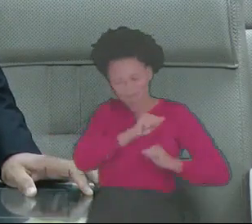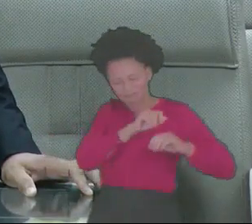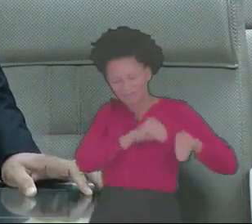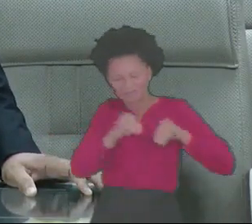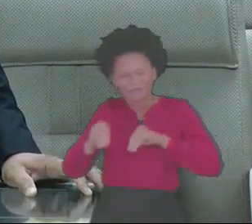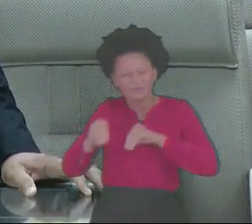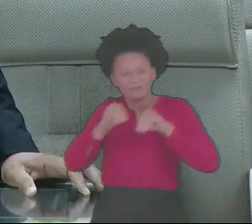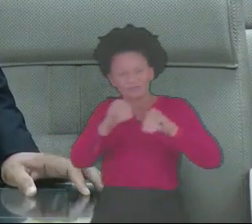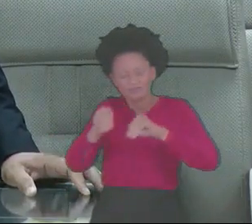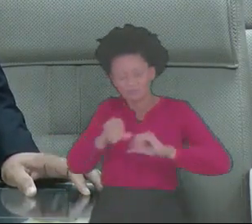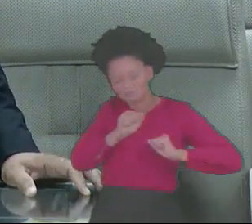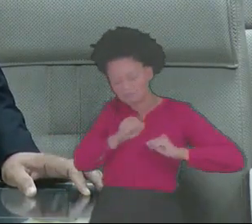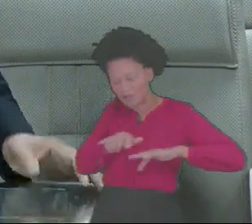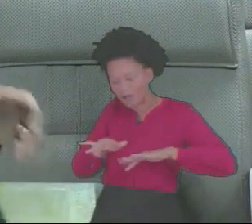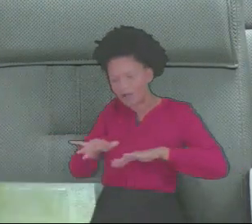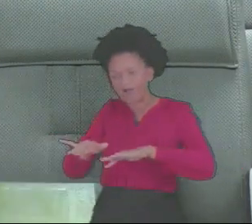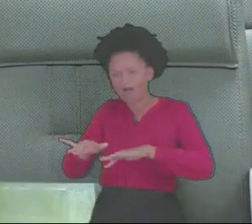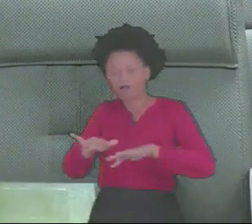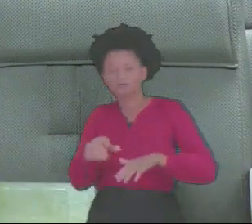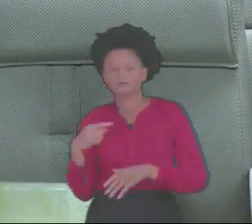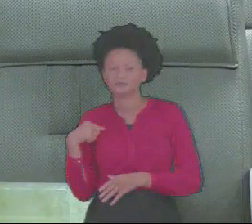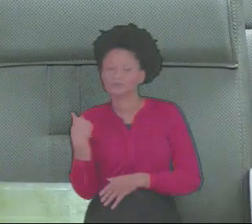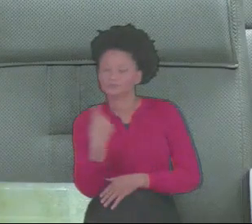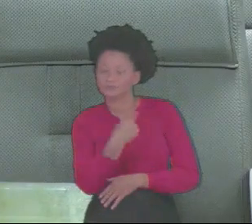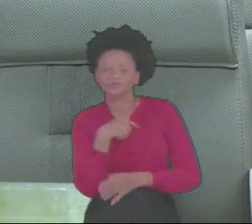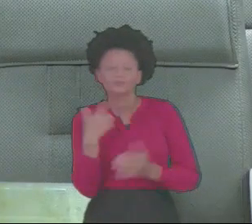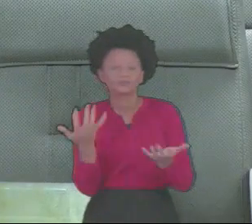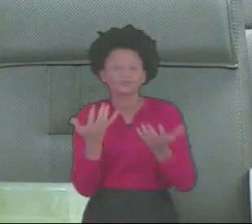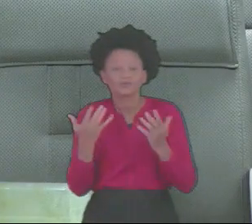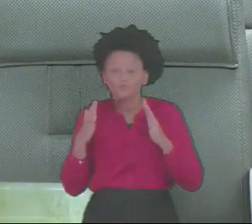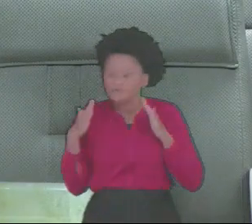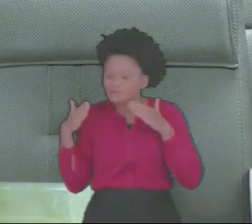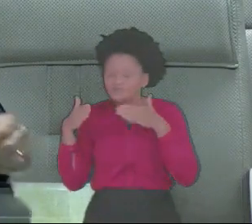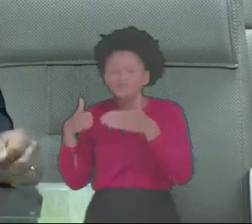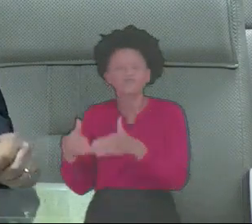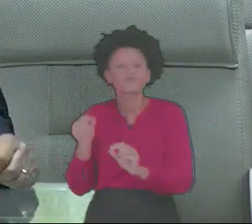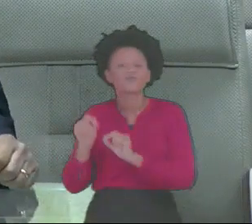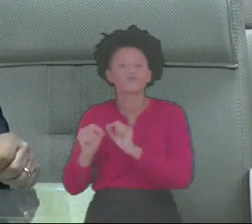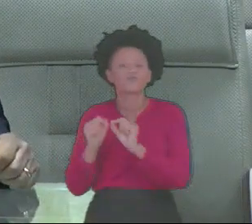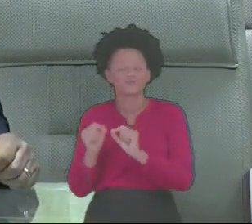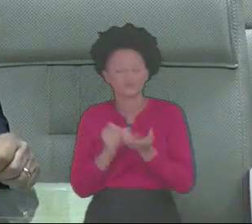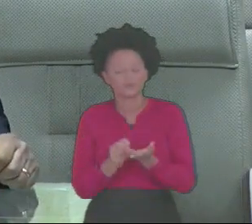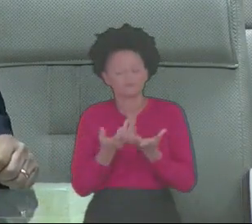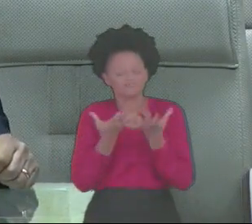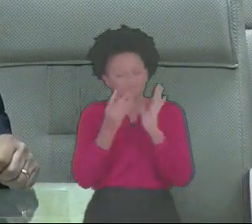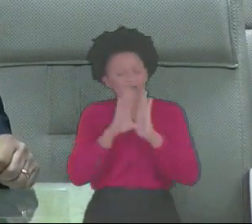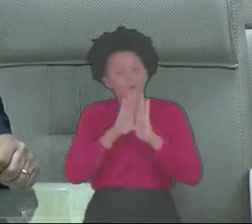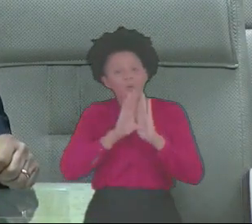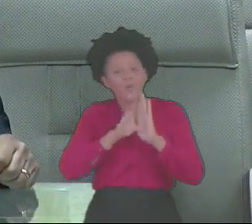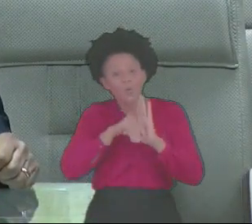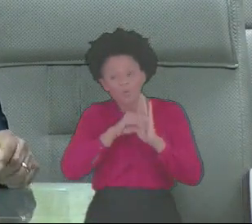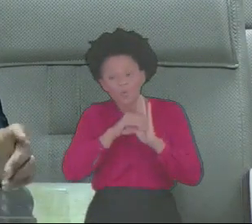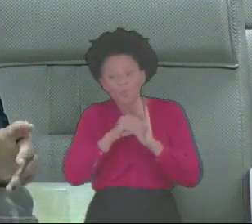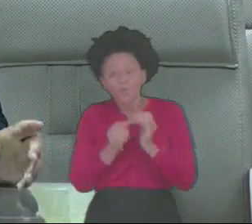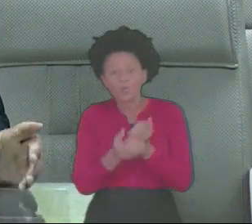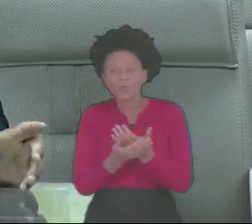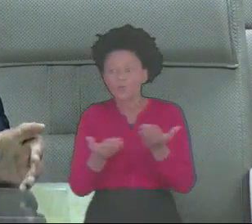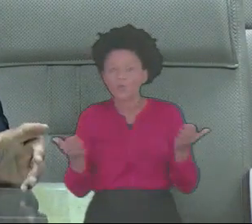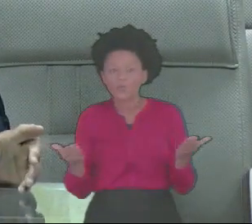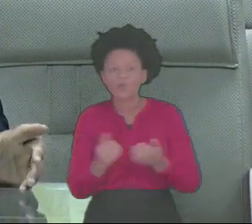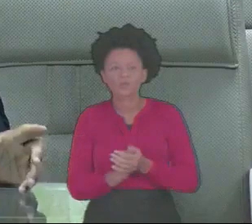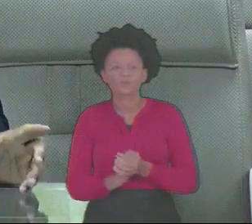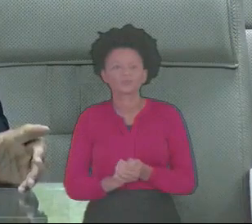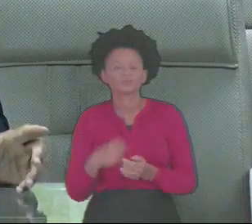mas que nós queremos focar nesta noite ao teor do Salmo e os